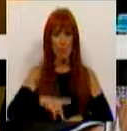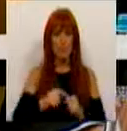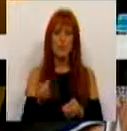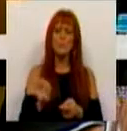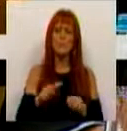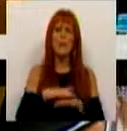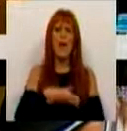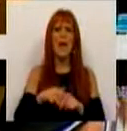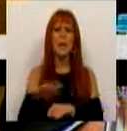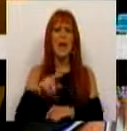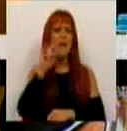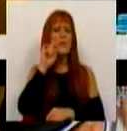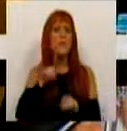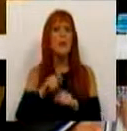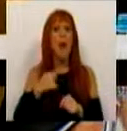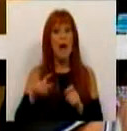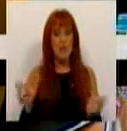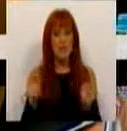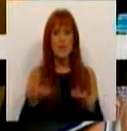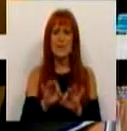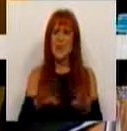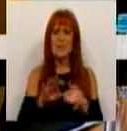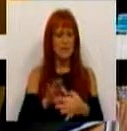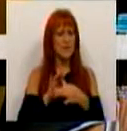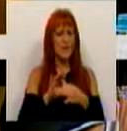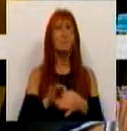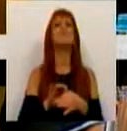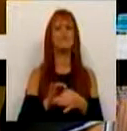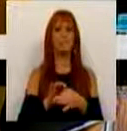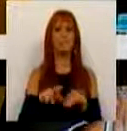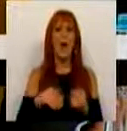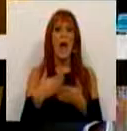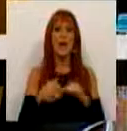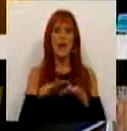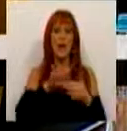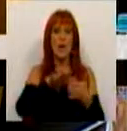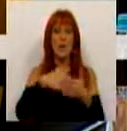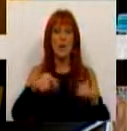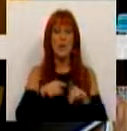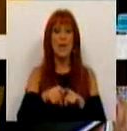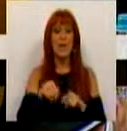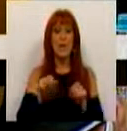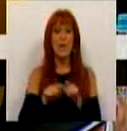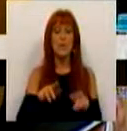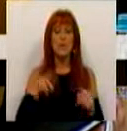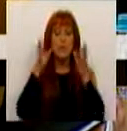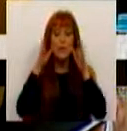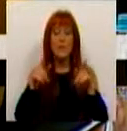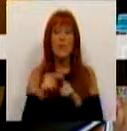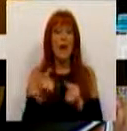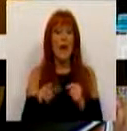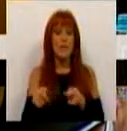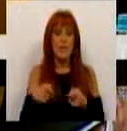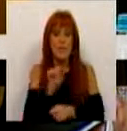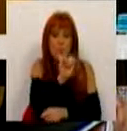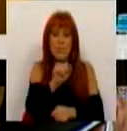incidindo numa rede de áreas protegidas que queremos promover de forma solidária e consistente até uma escala regional e local focada na gestão de cada área